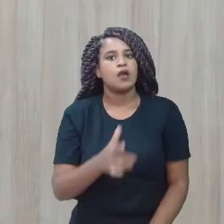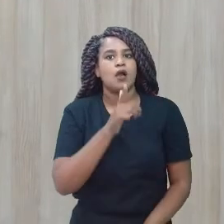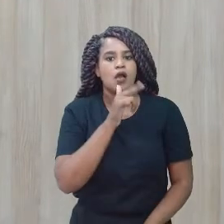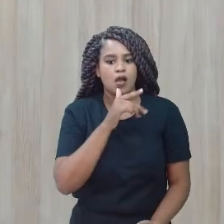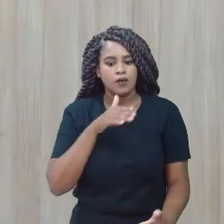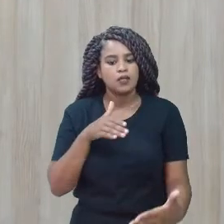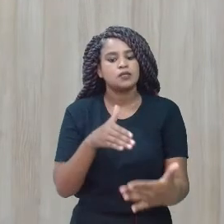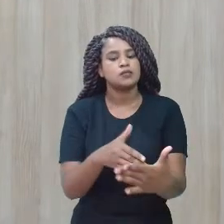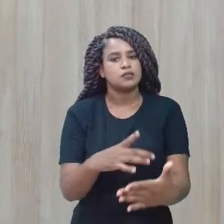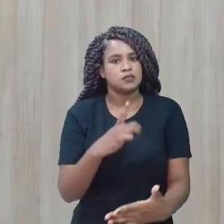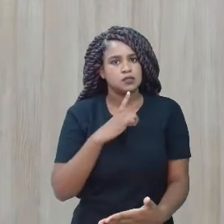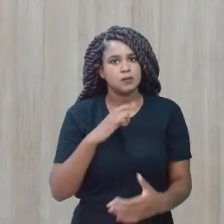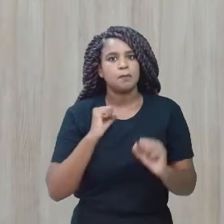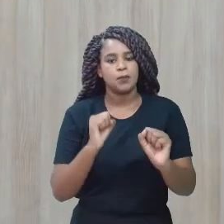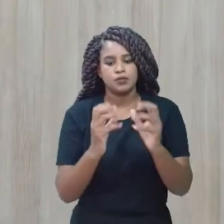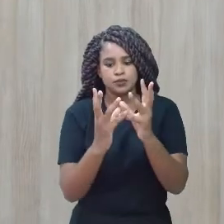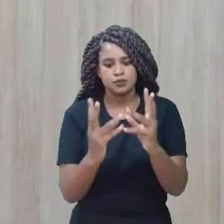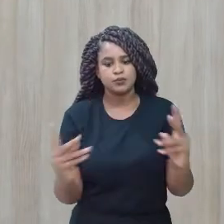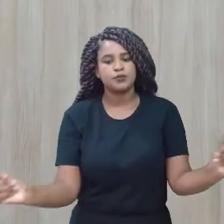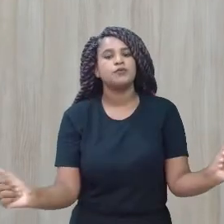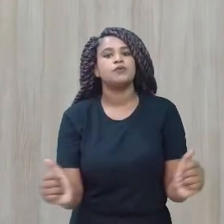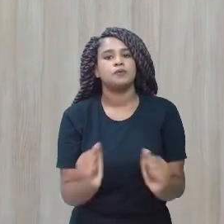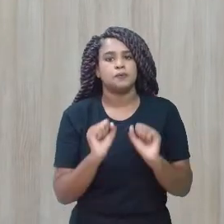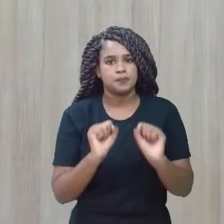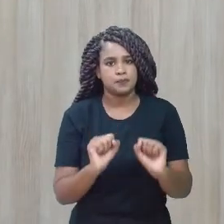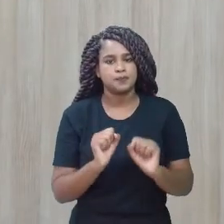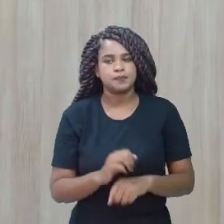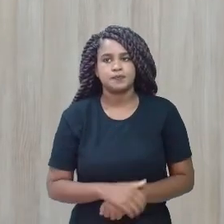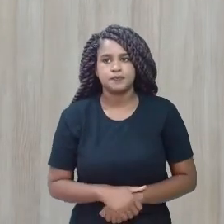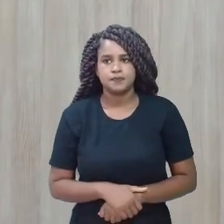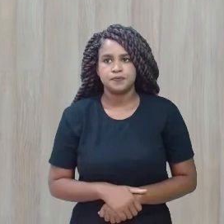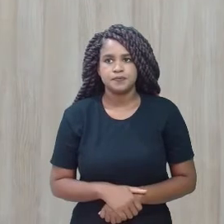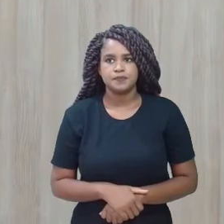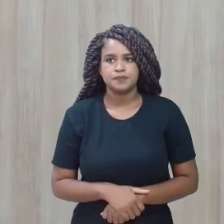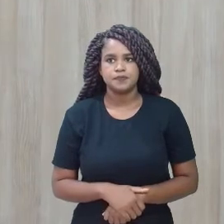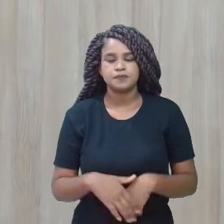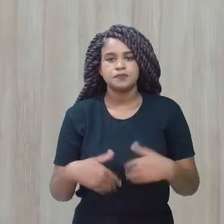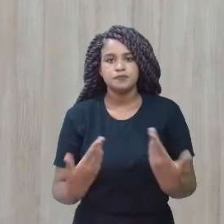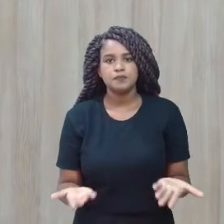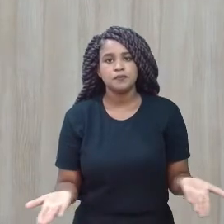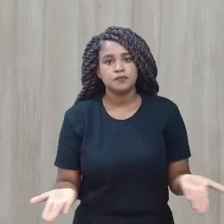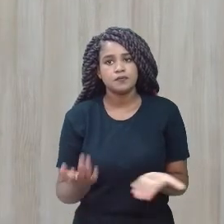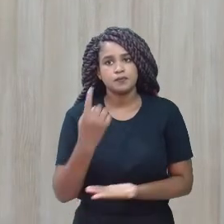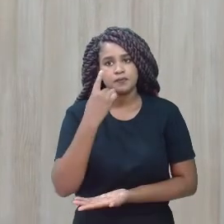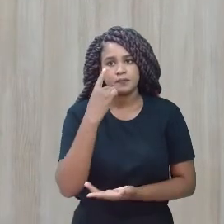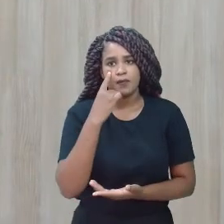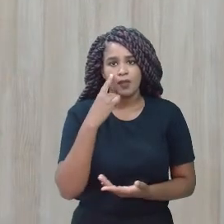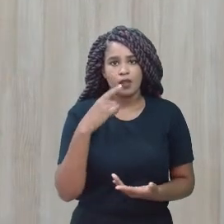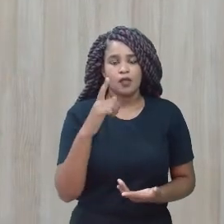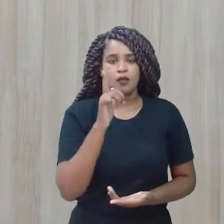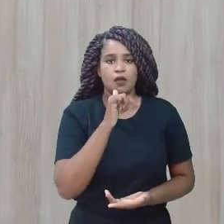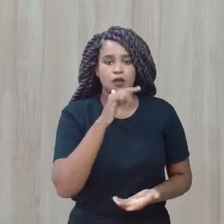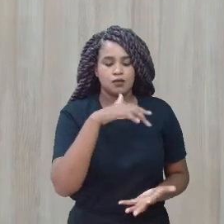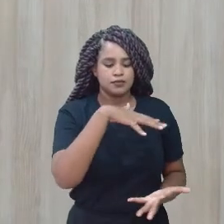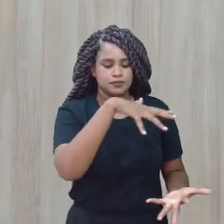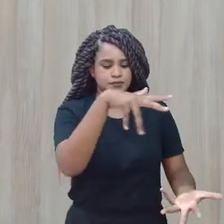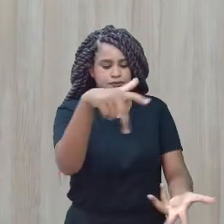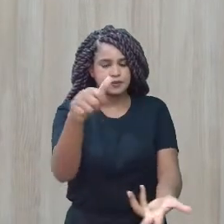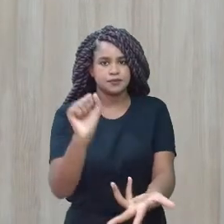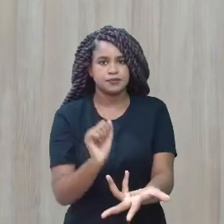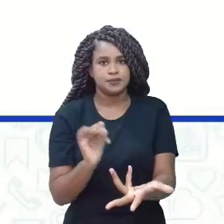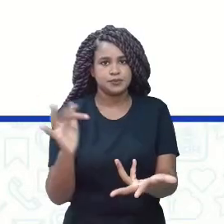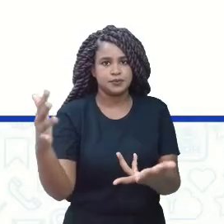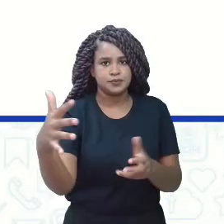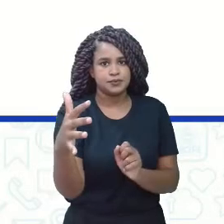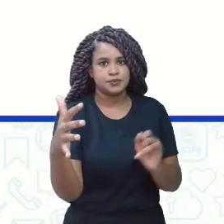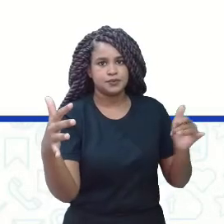é inesgotável, né? Certo? Então vamos lá. A água no planeta Terra.